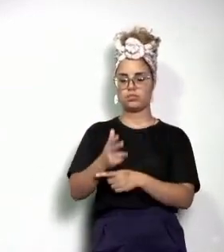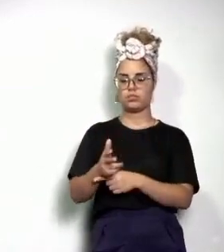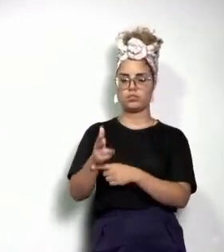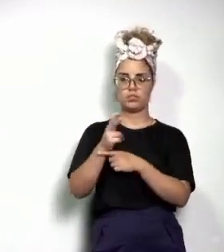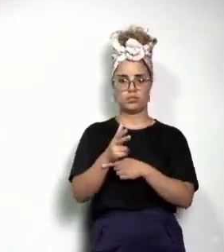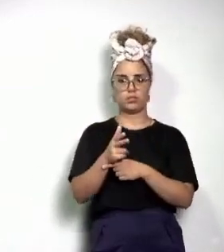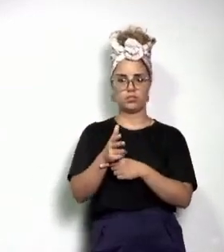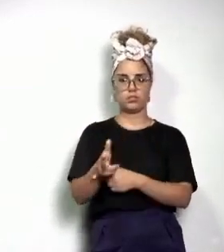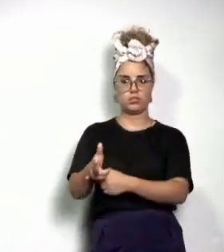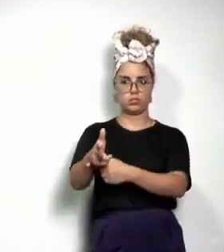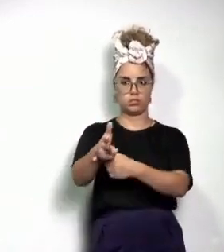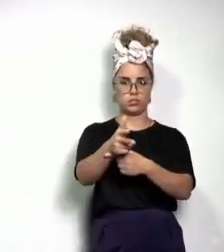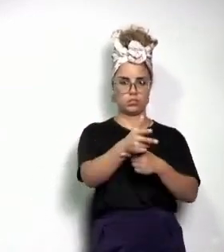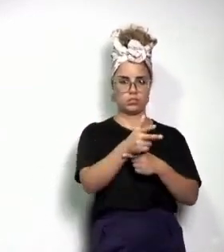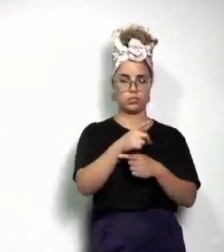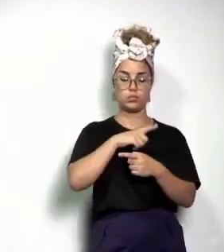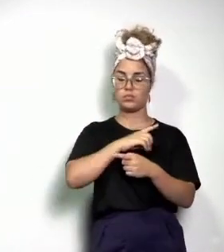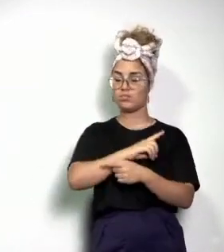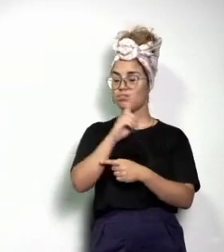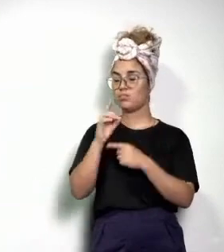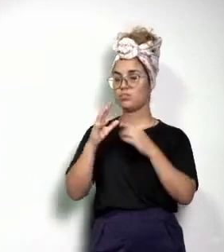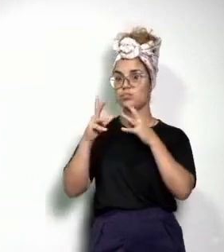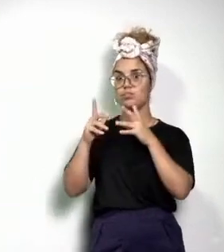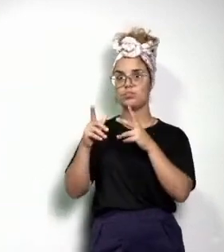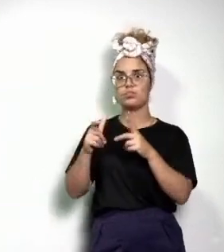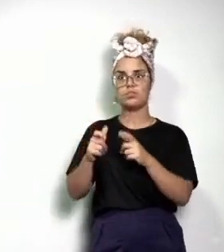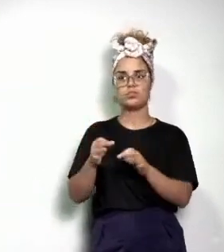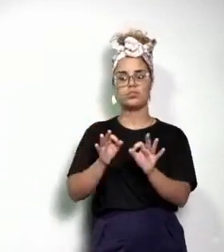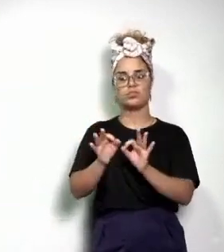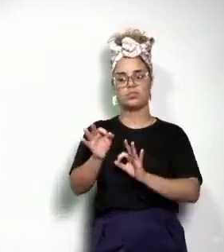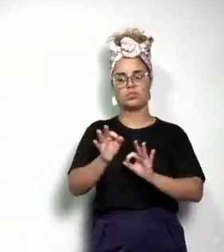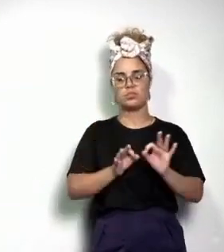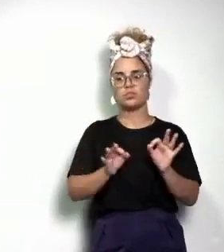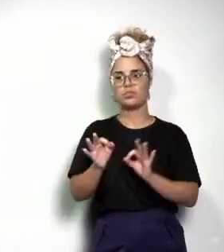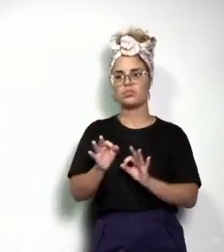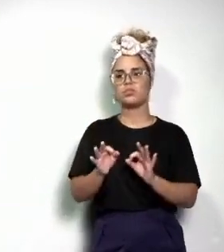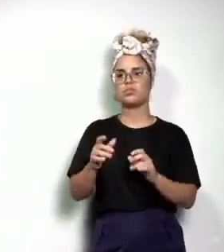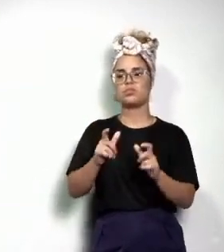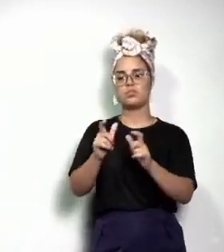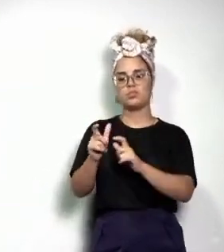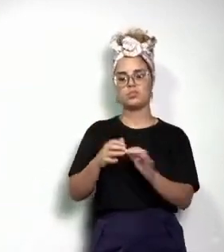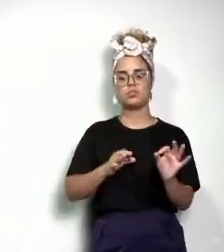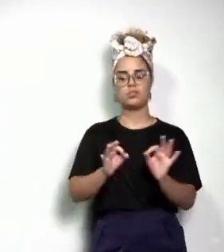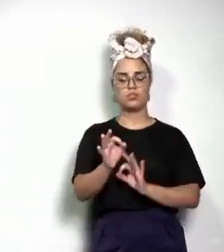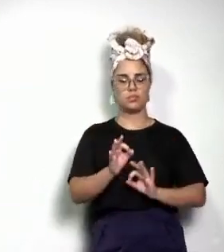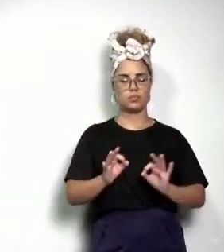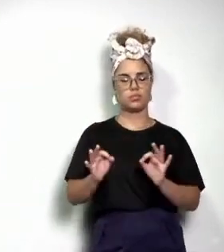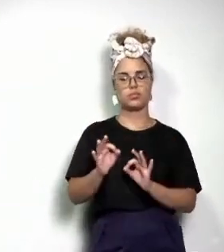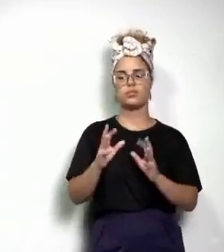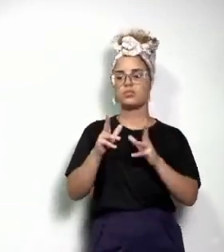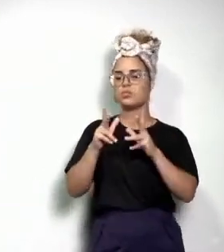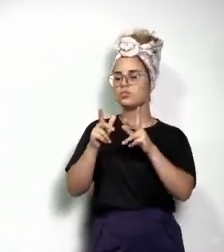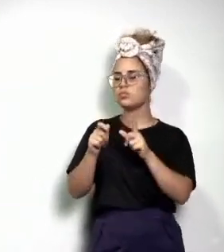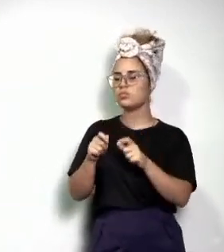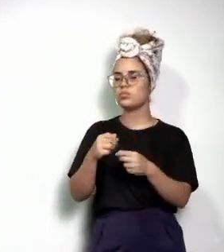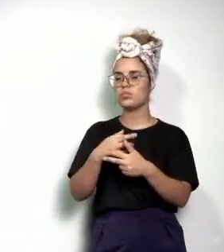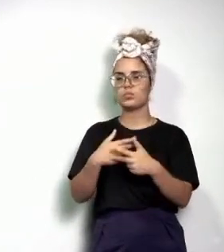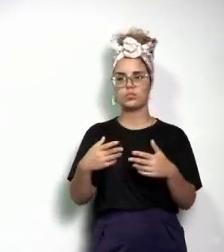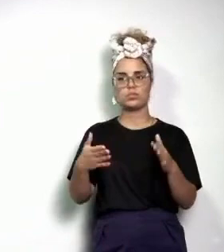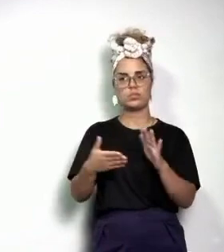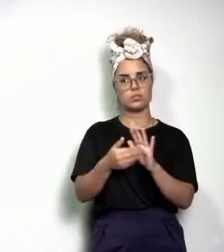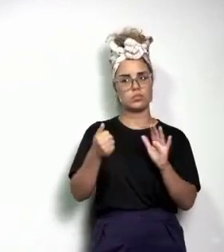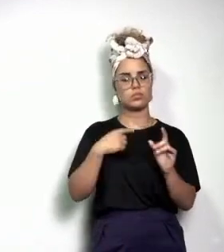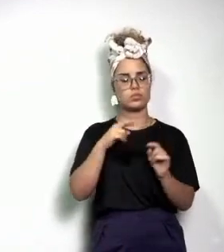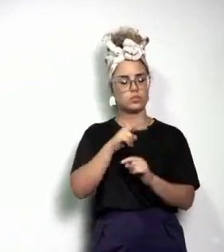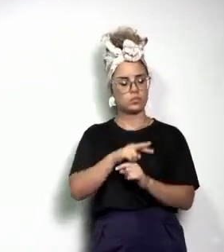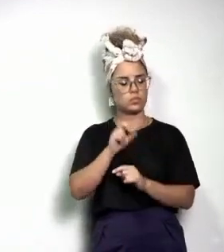gravações. A gente tem um dia inteiro de pré, que aí é onde a gente vai organizar todos esses cases que a gente pegou na